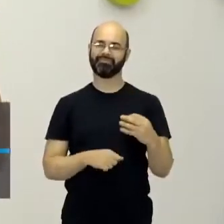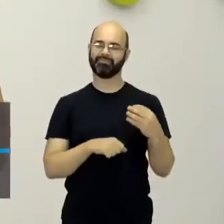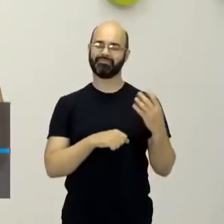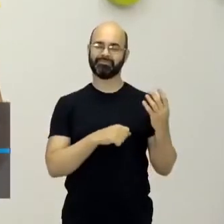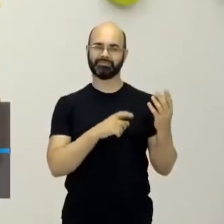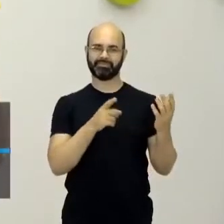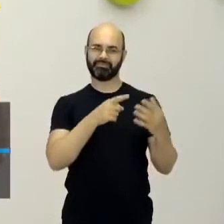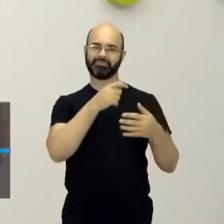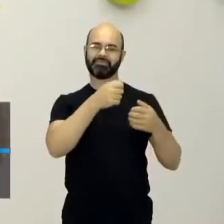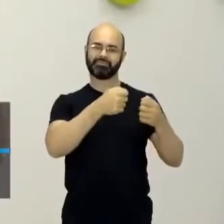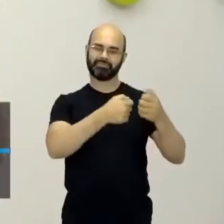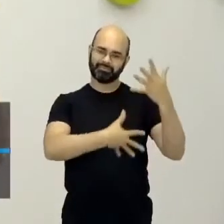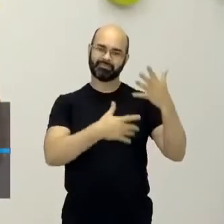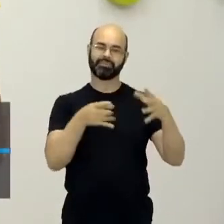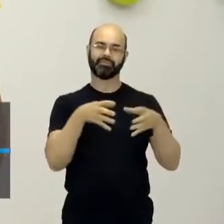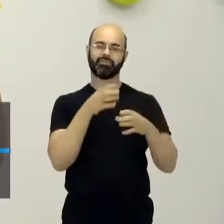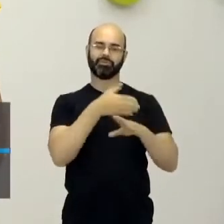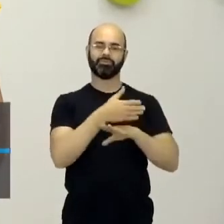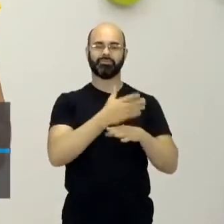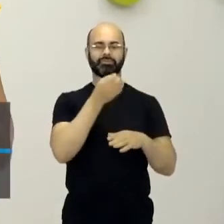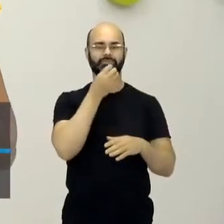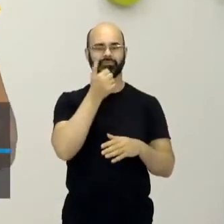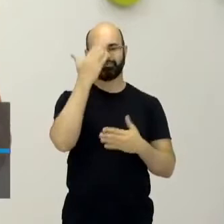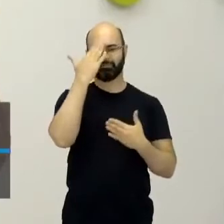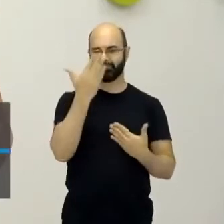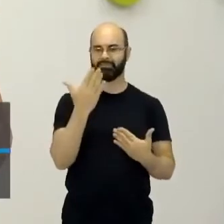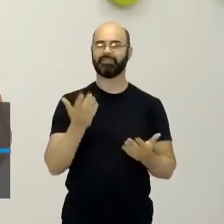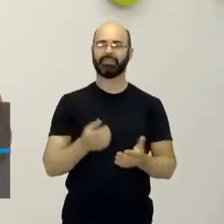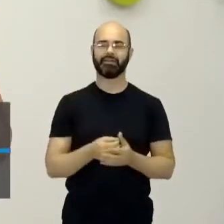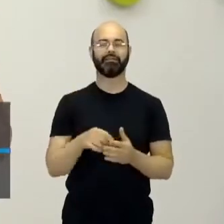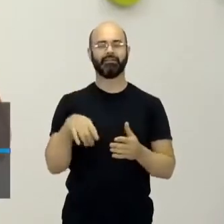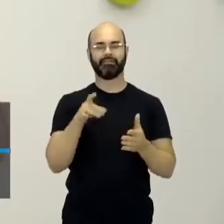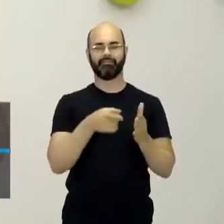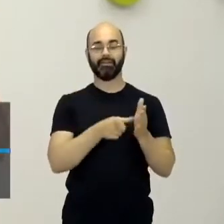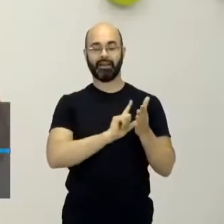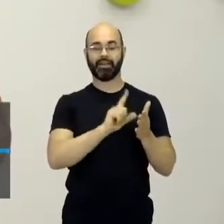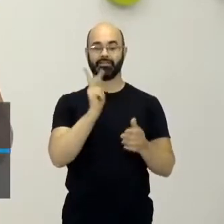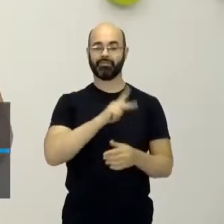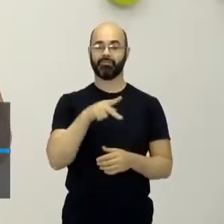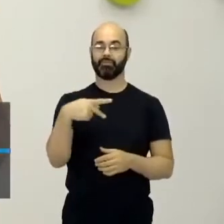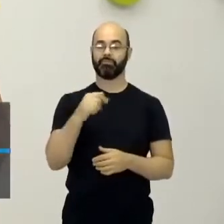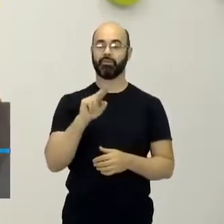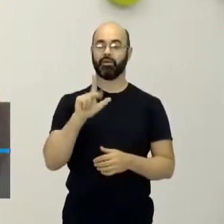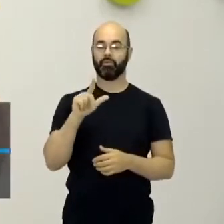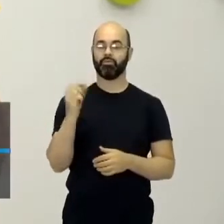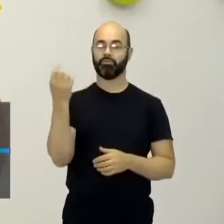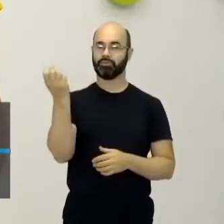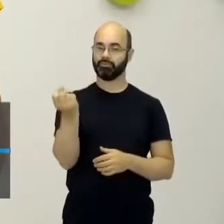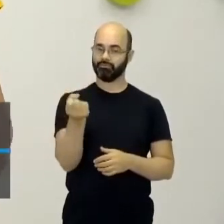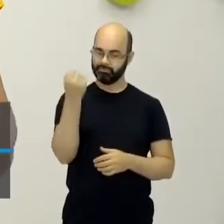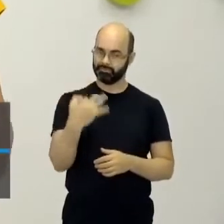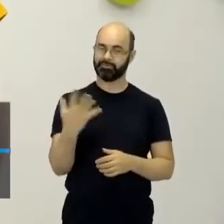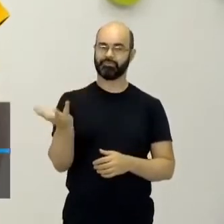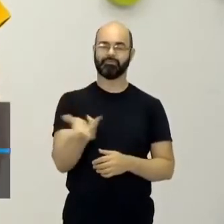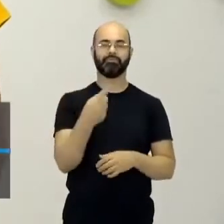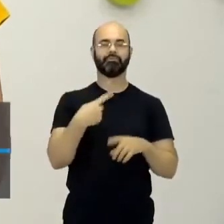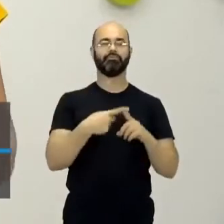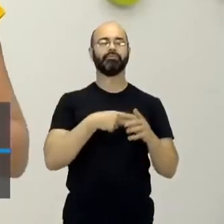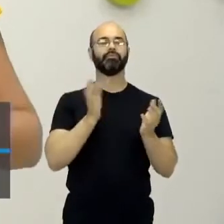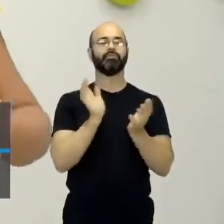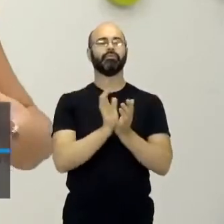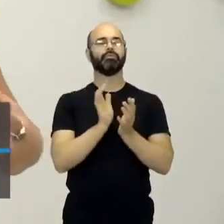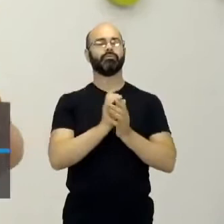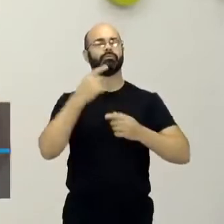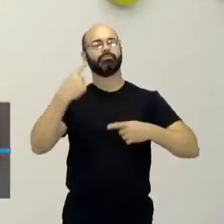olha só, a luta é uma permanência, né? Como o Pro Paulo aqui perfeitamente falou, esses debates, essas